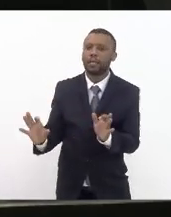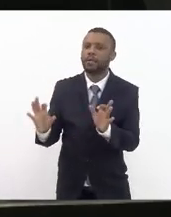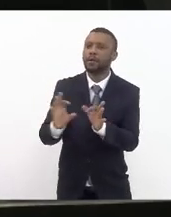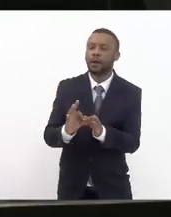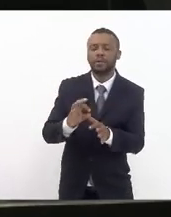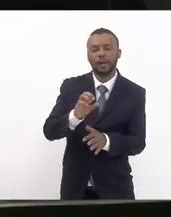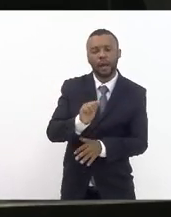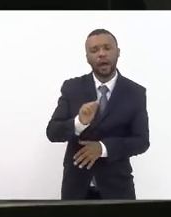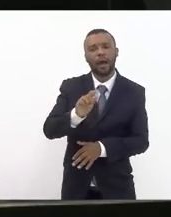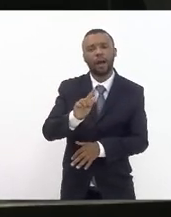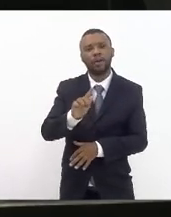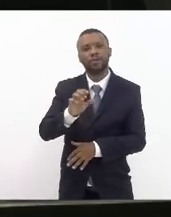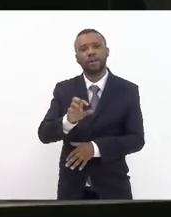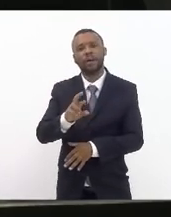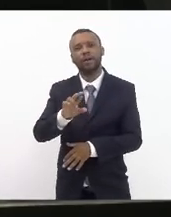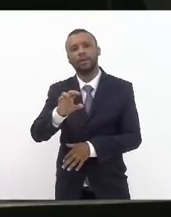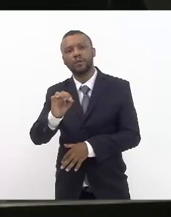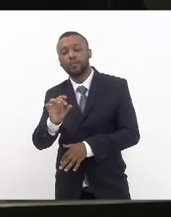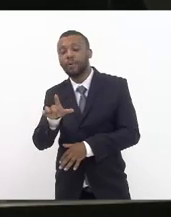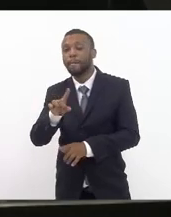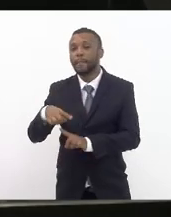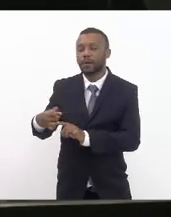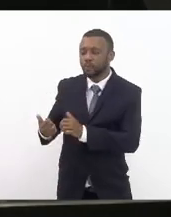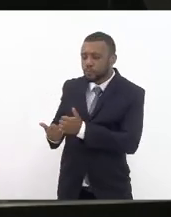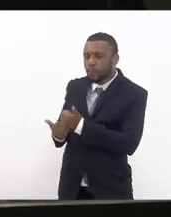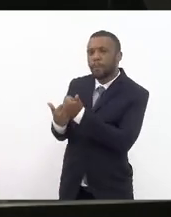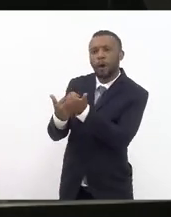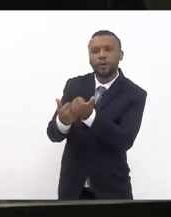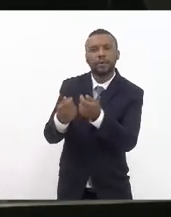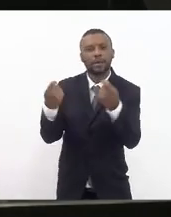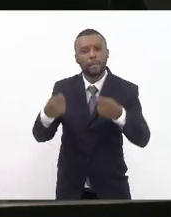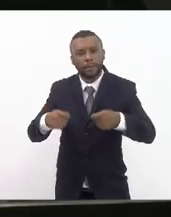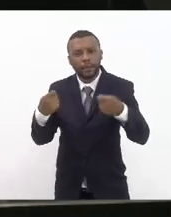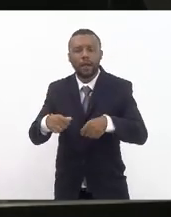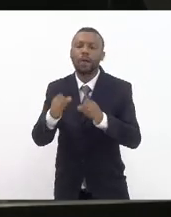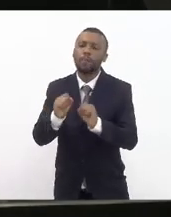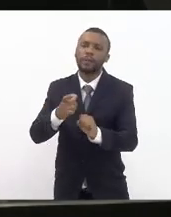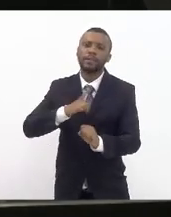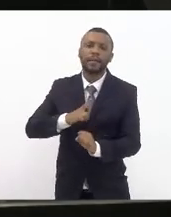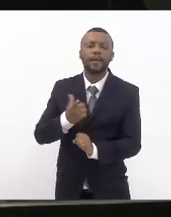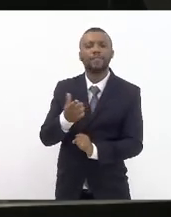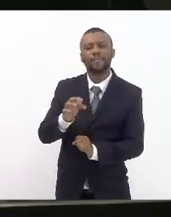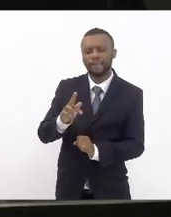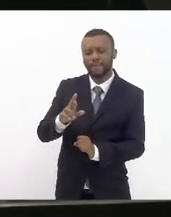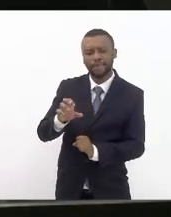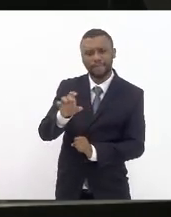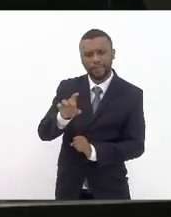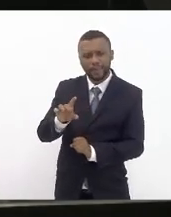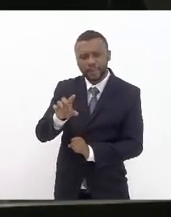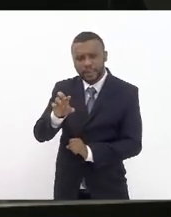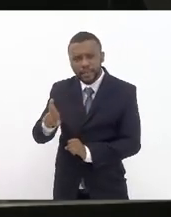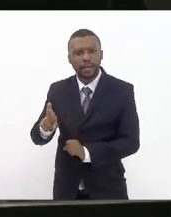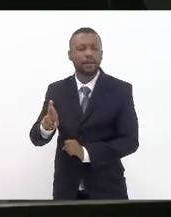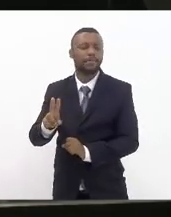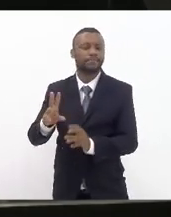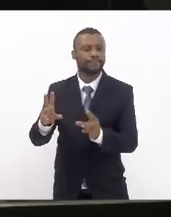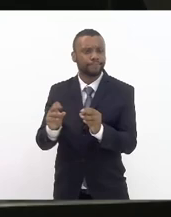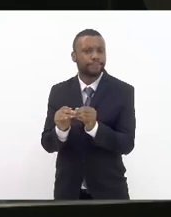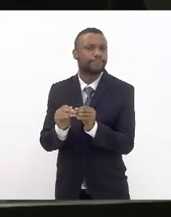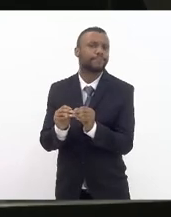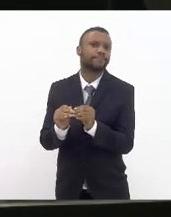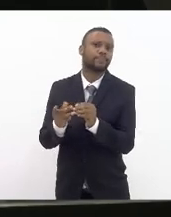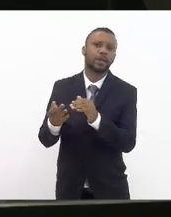o suporte que elas necessitam para o seu trabalho, elas poderão ter um freezer minimamente, armazenar sua